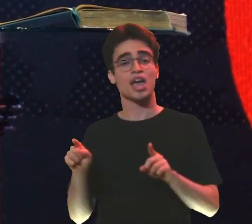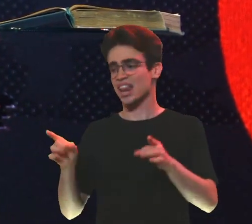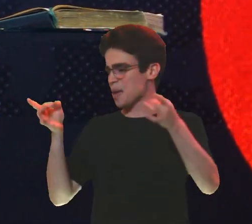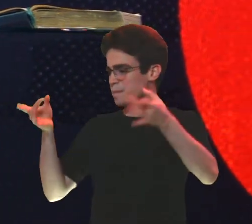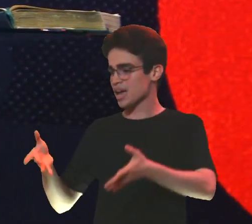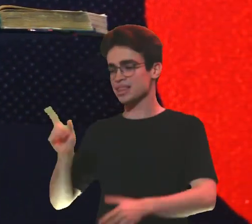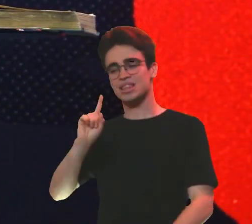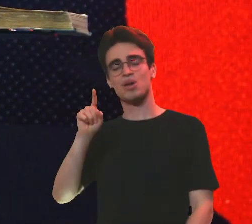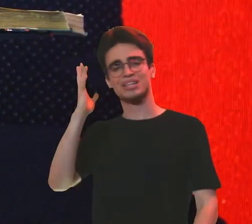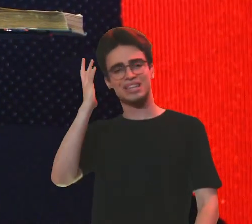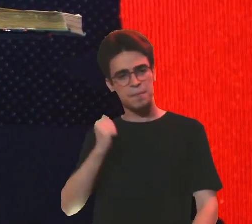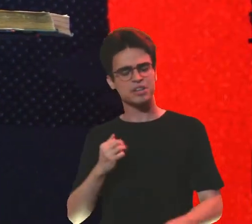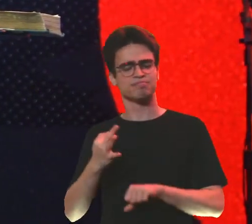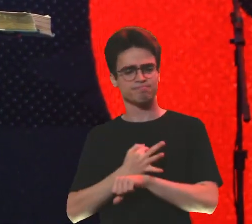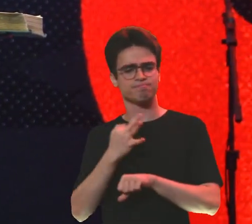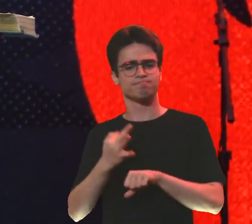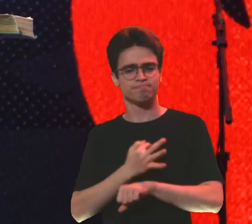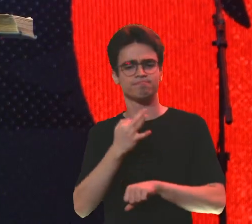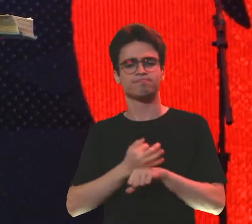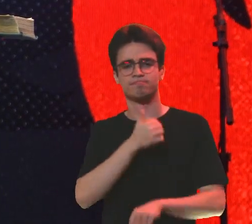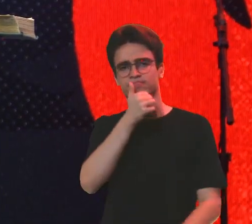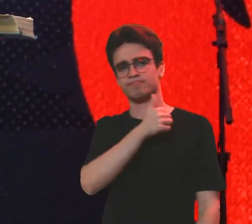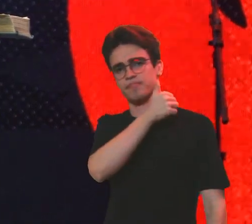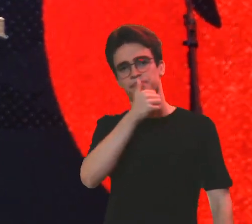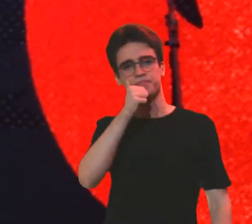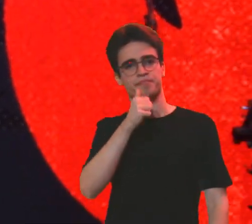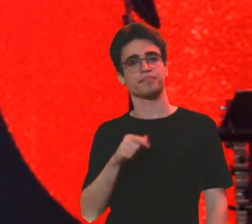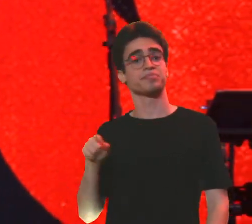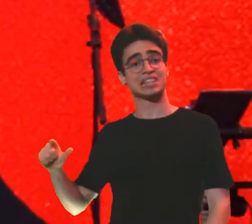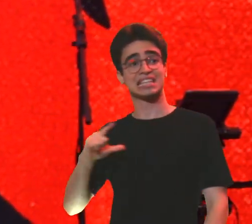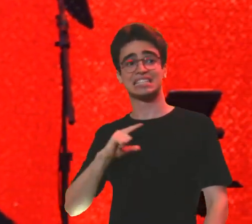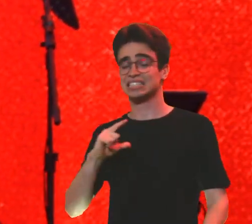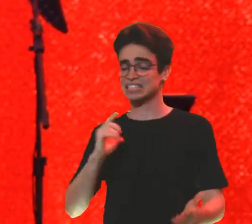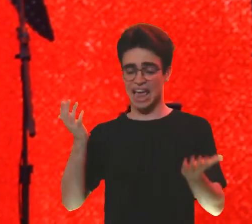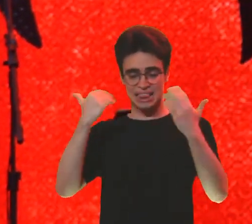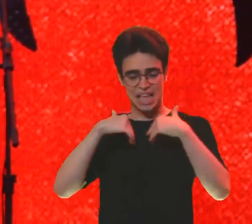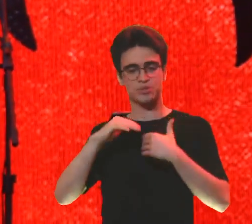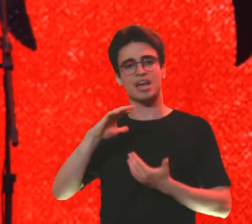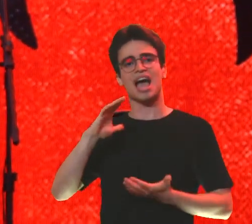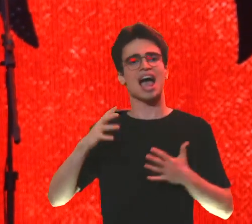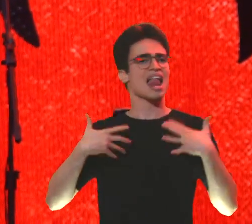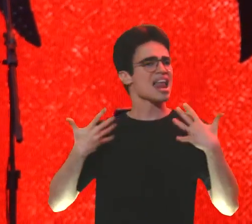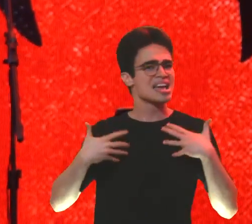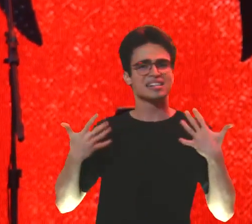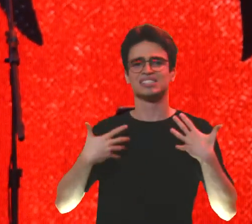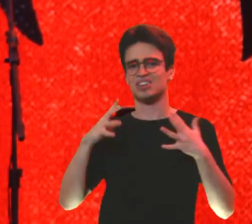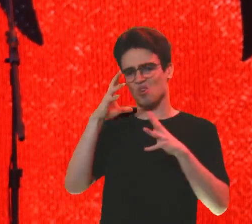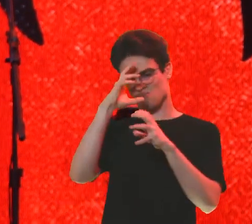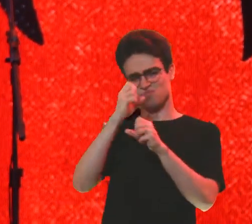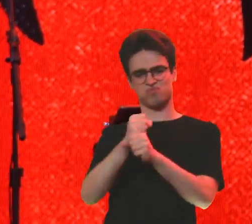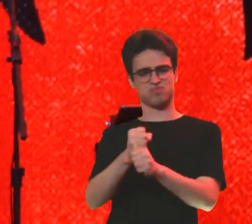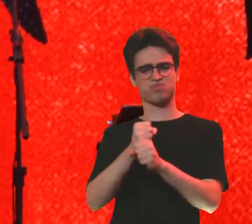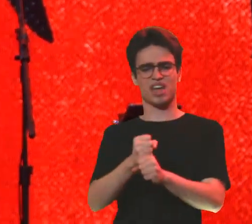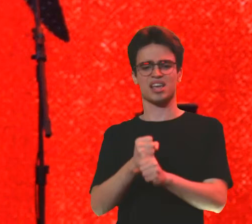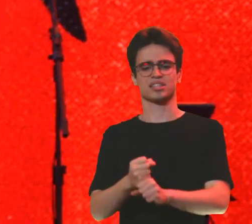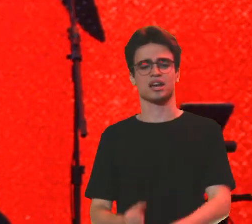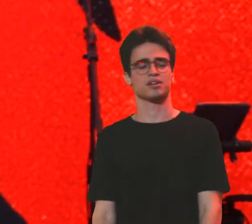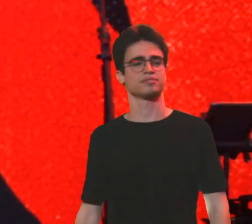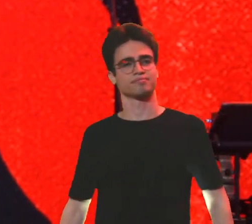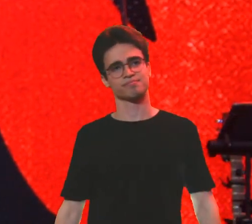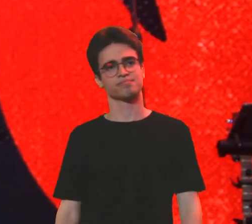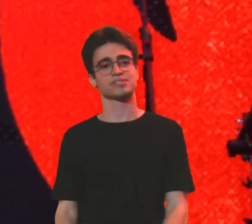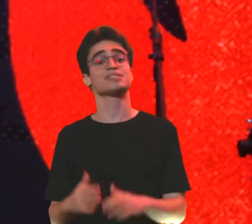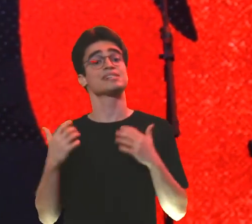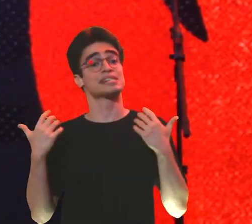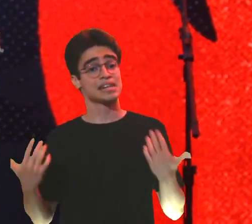valia a pena. Ele tinha uma alegria e uma convicção eterna. Então a gente aprende